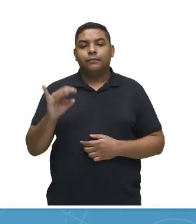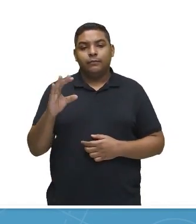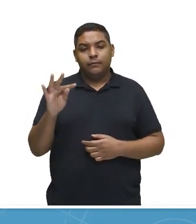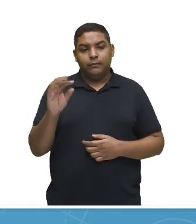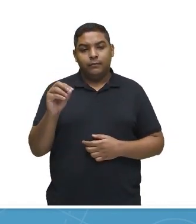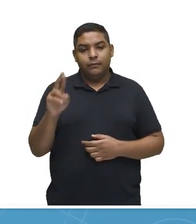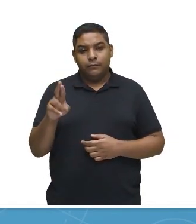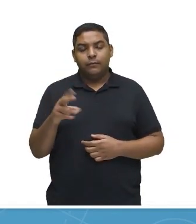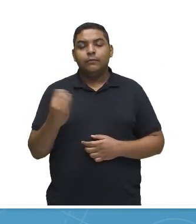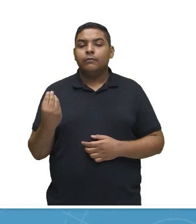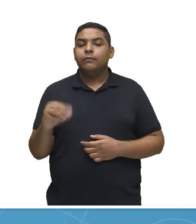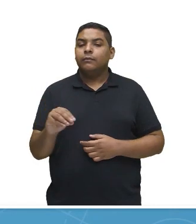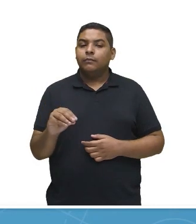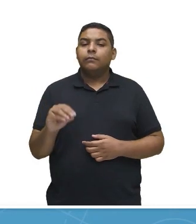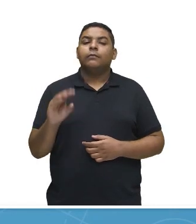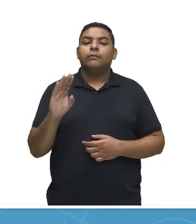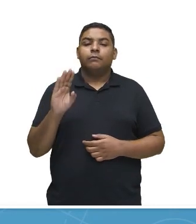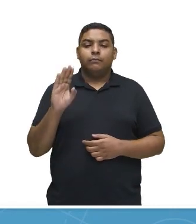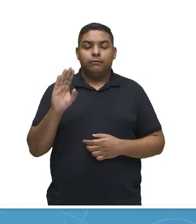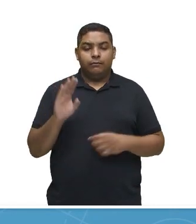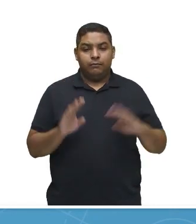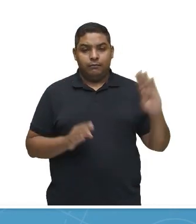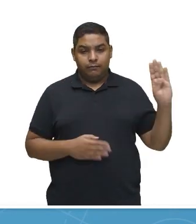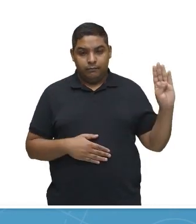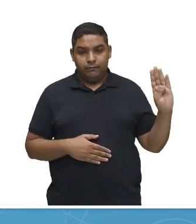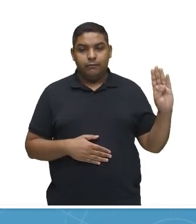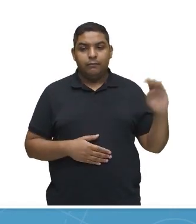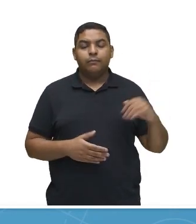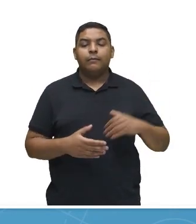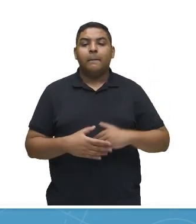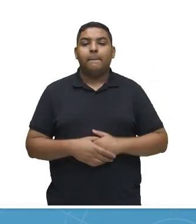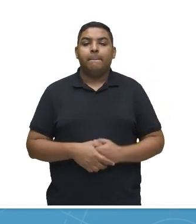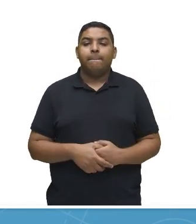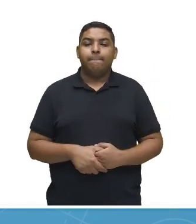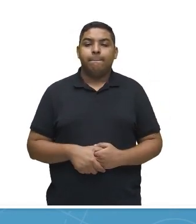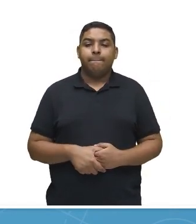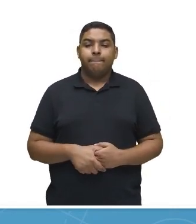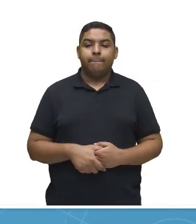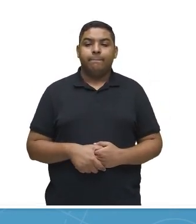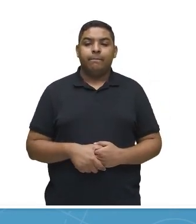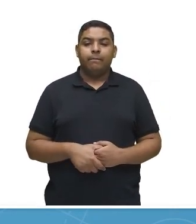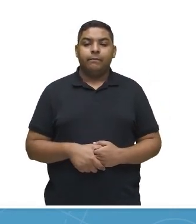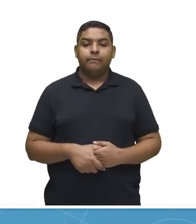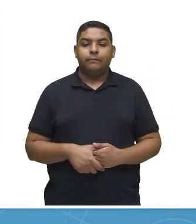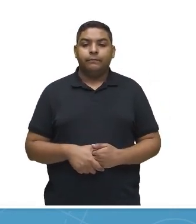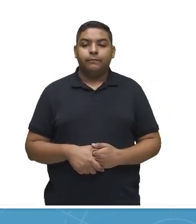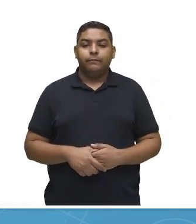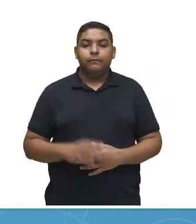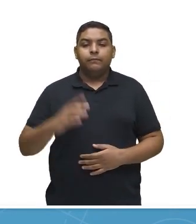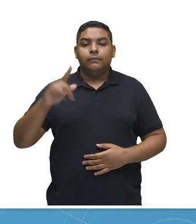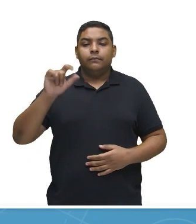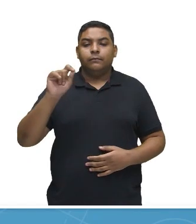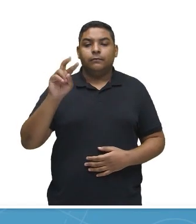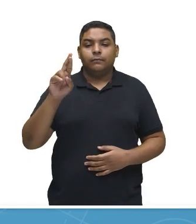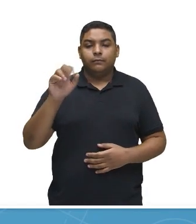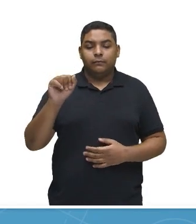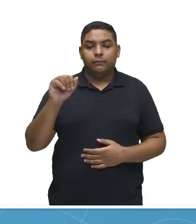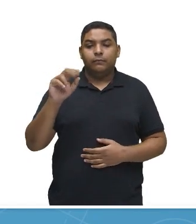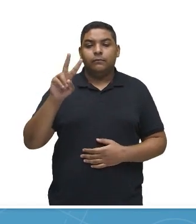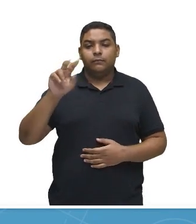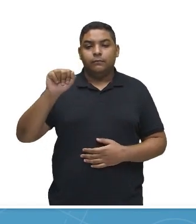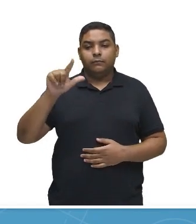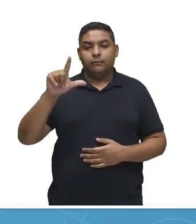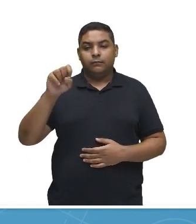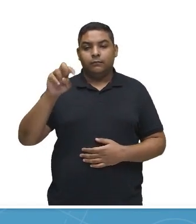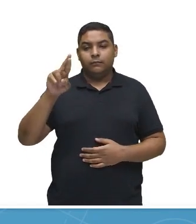Militar 4, também colocou letra B. Deixa eu ver quem mais. A Clara Valéria,